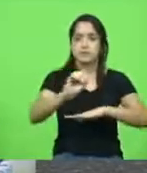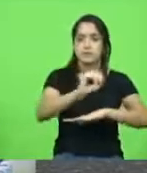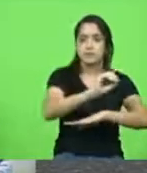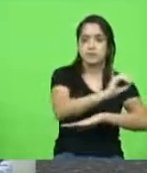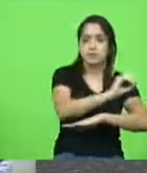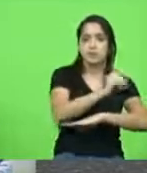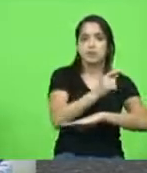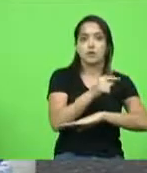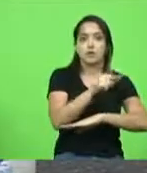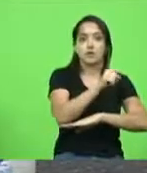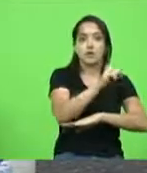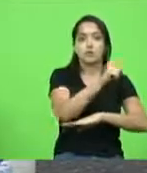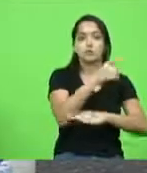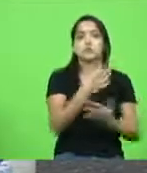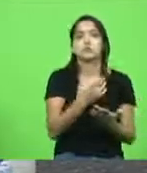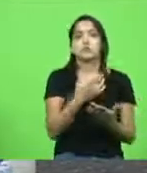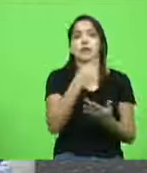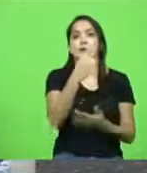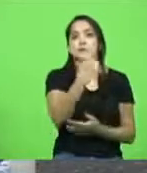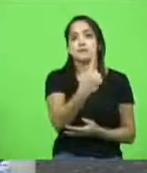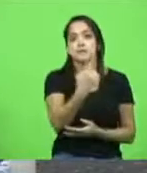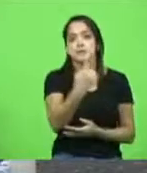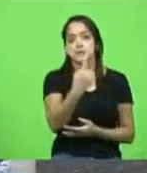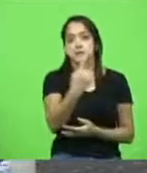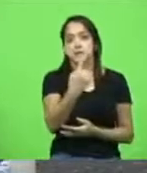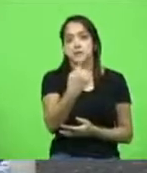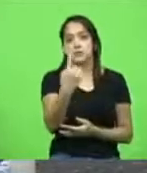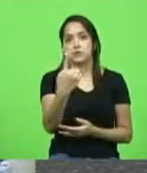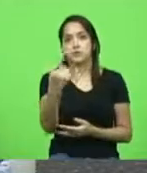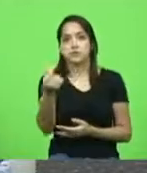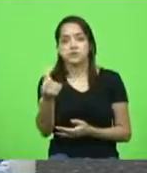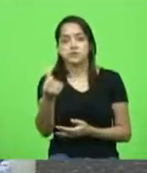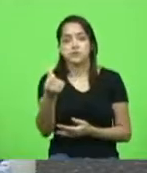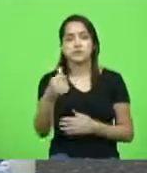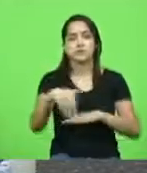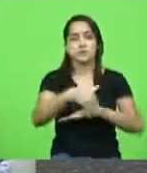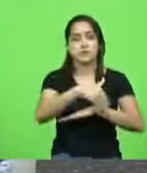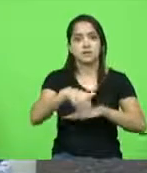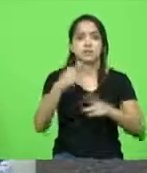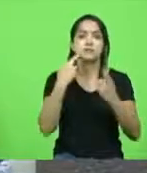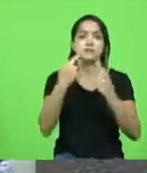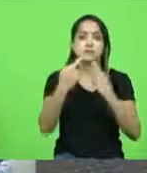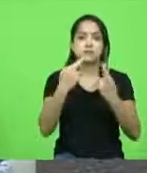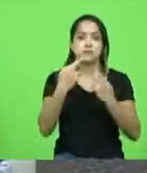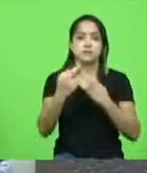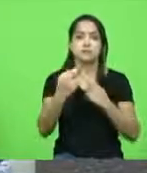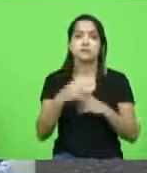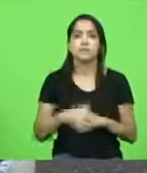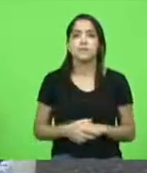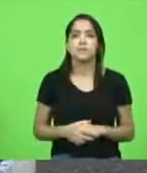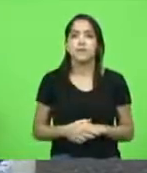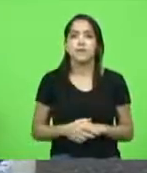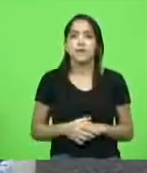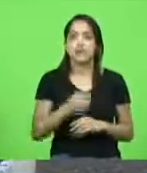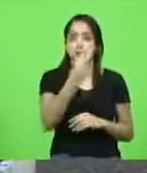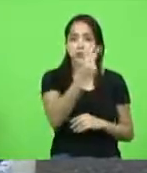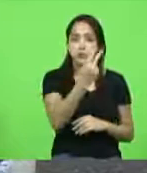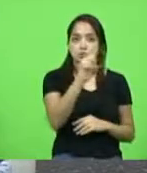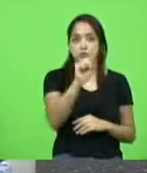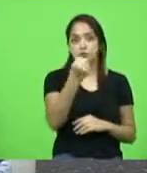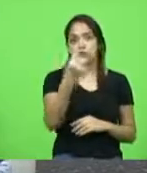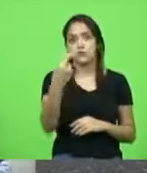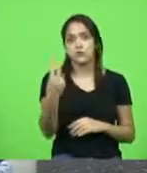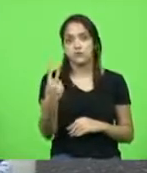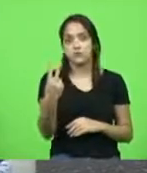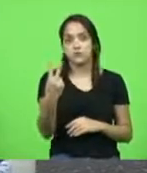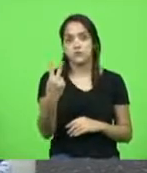Catarina tem a 116 pedagiada tem a 282